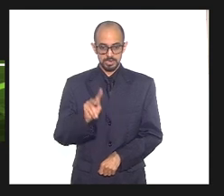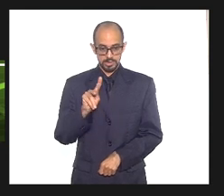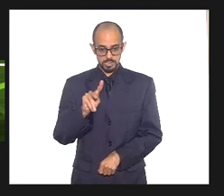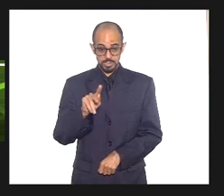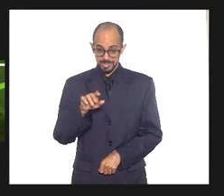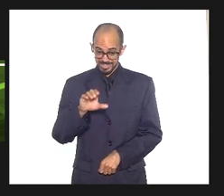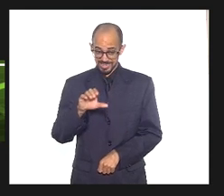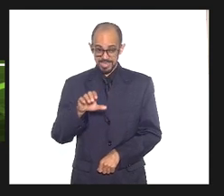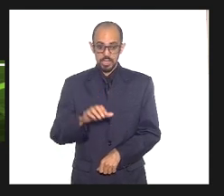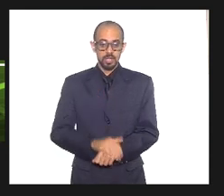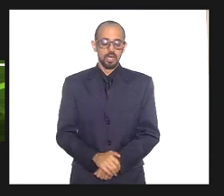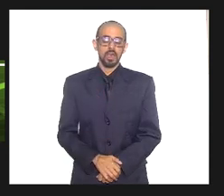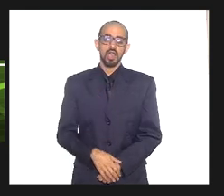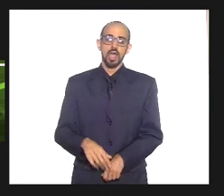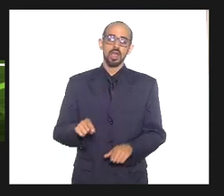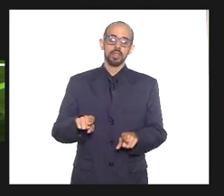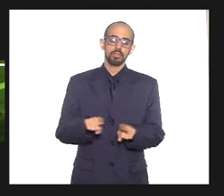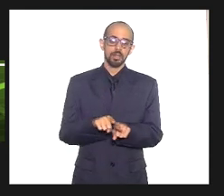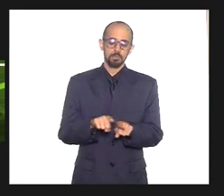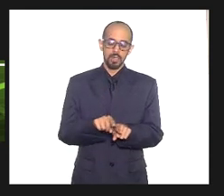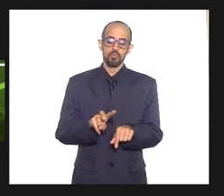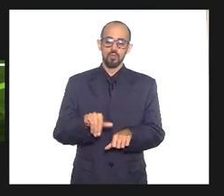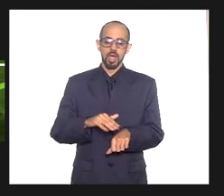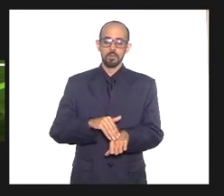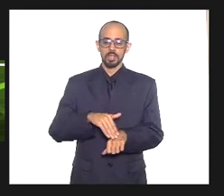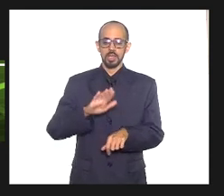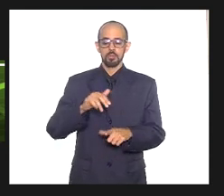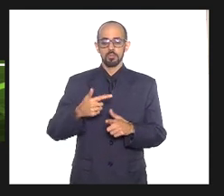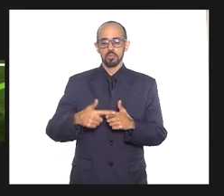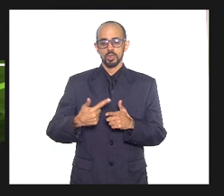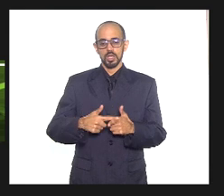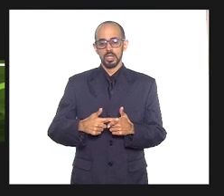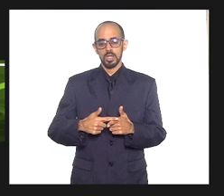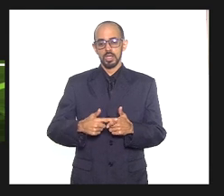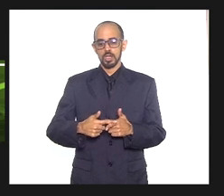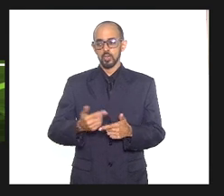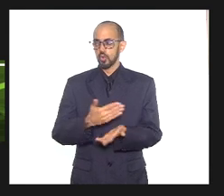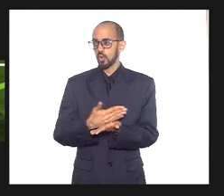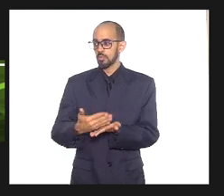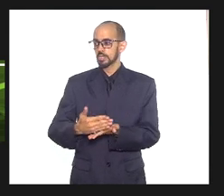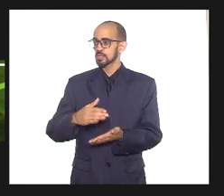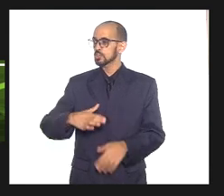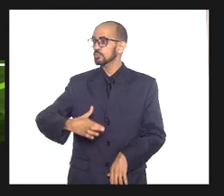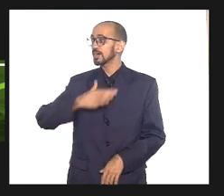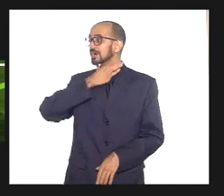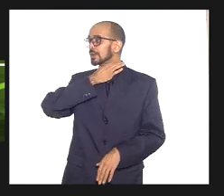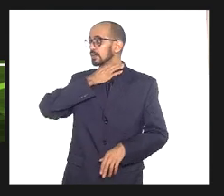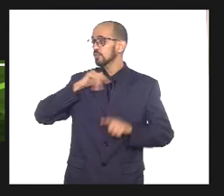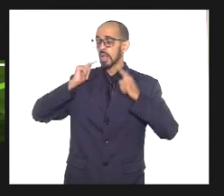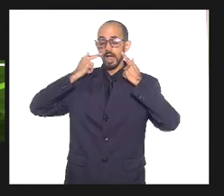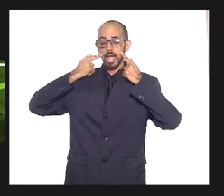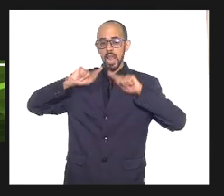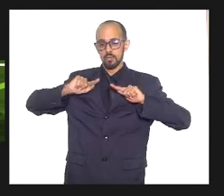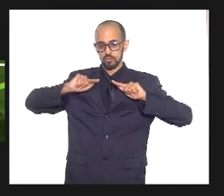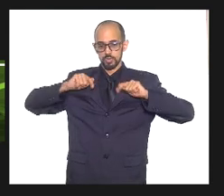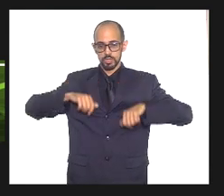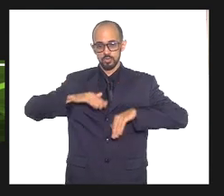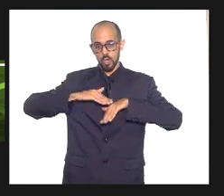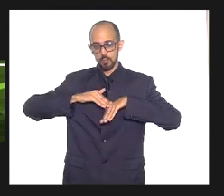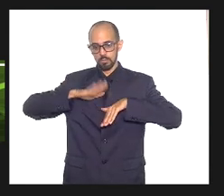início você tinha uma recessão grave com o incremento e o aumento do PIB